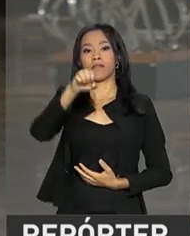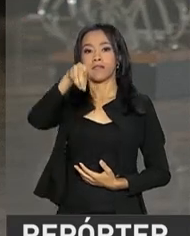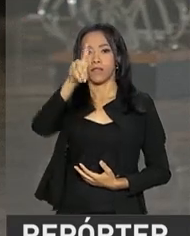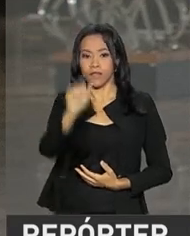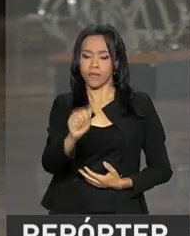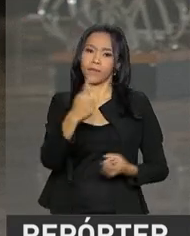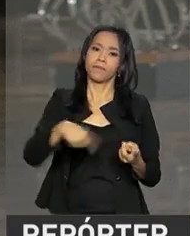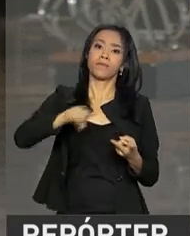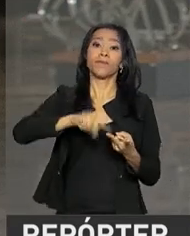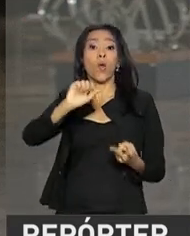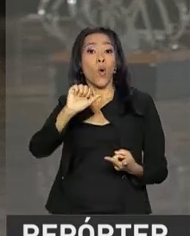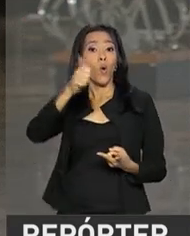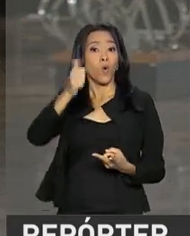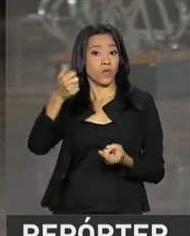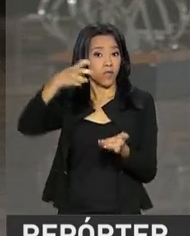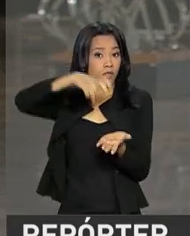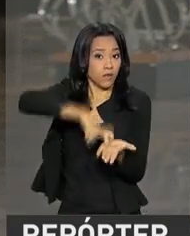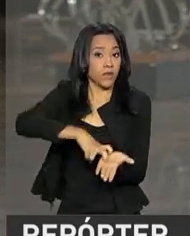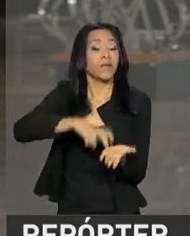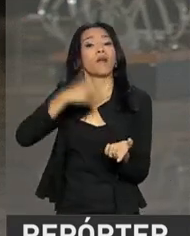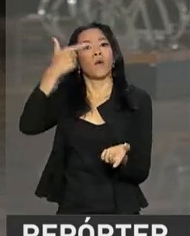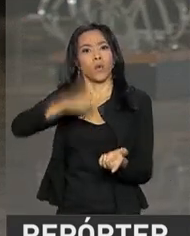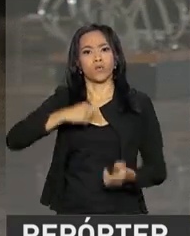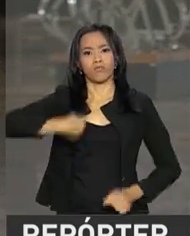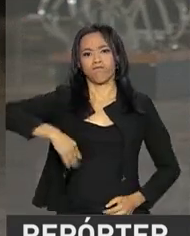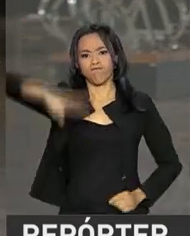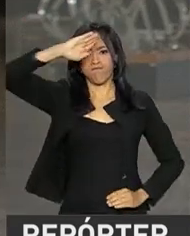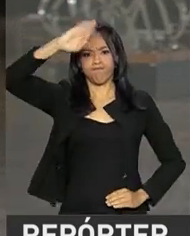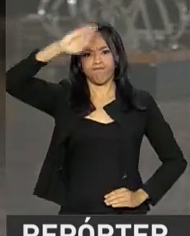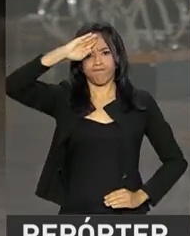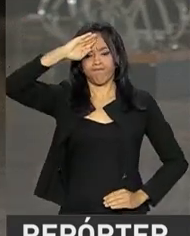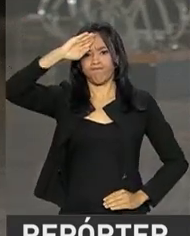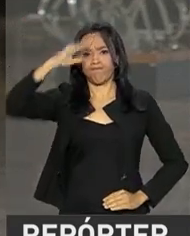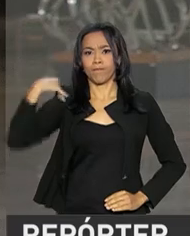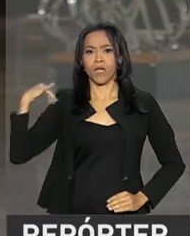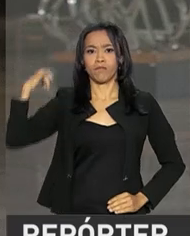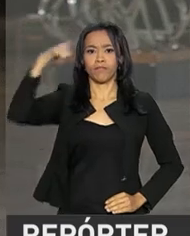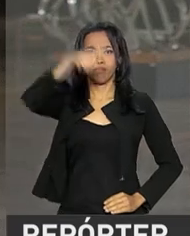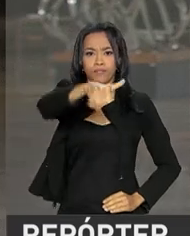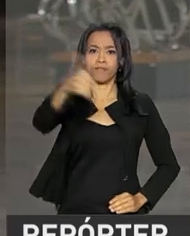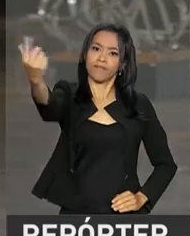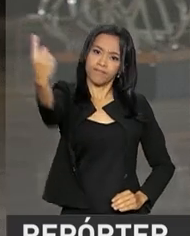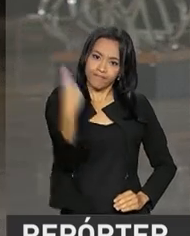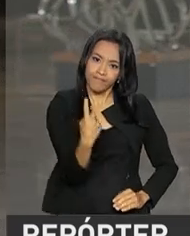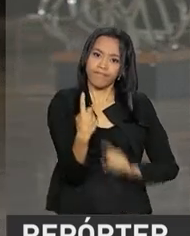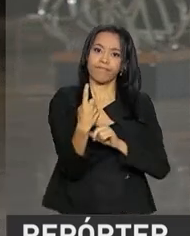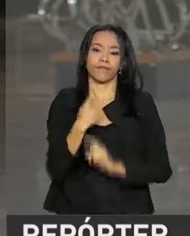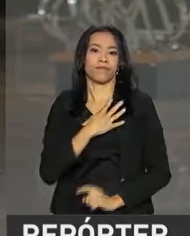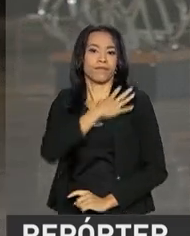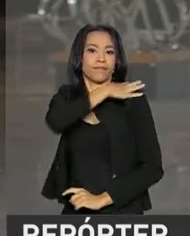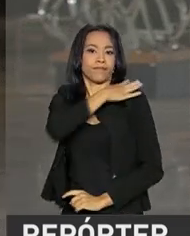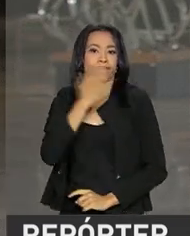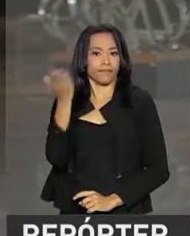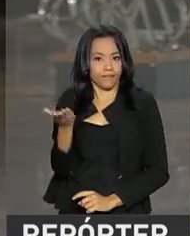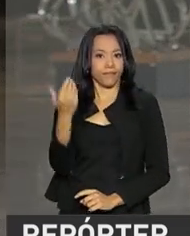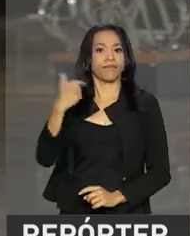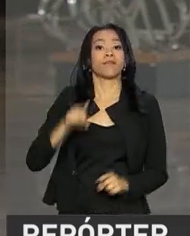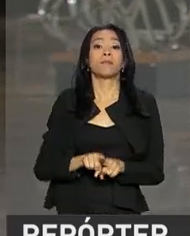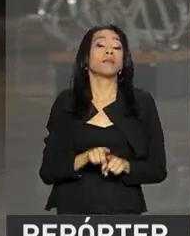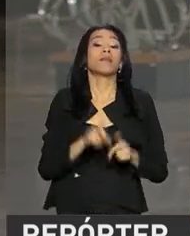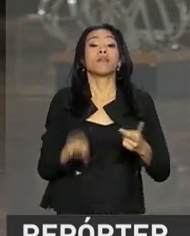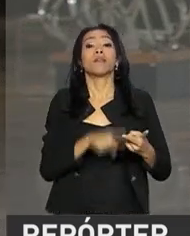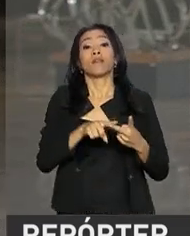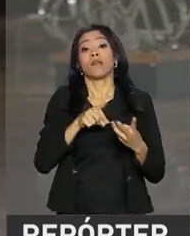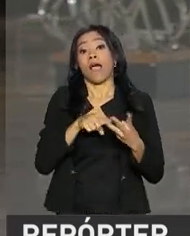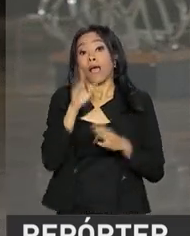a audiência será com o comandante da Aeronáutica, tenente brigadeiro do ar, Nivaldo Luiz Rossato. E hoje à